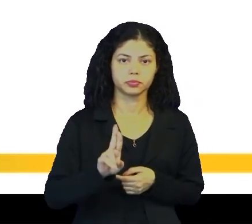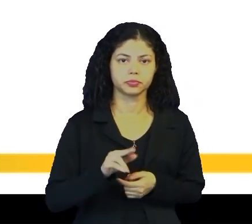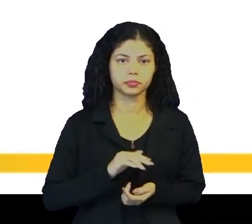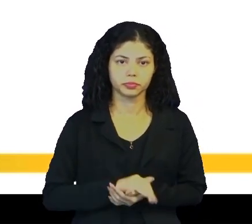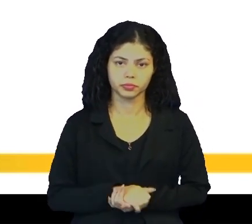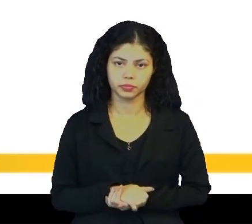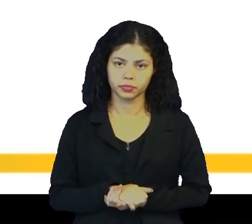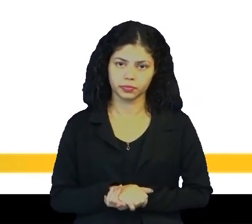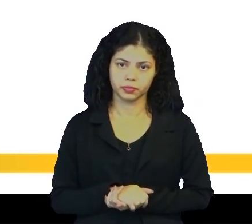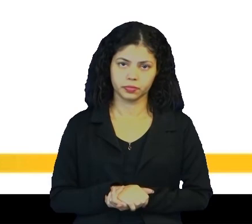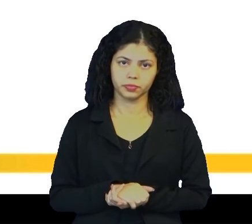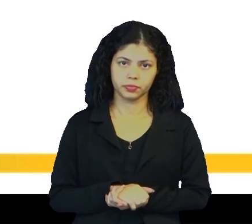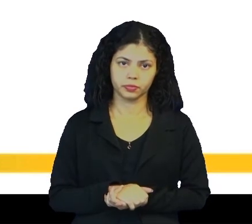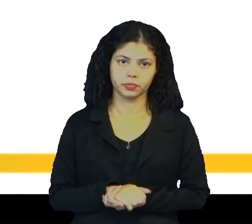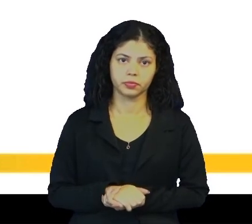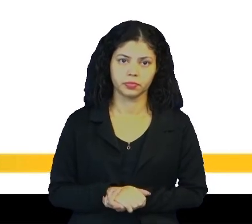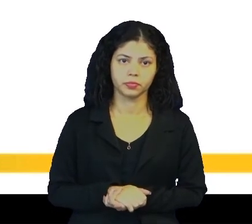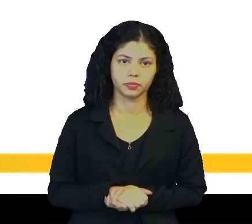Because.